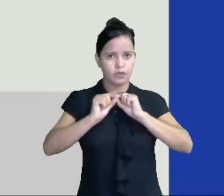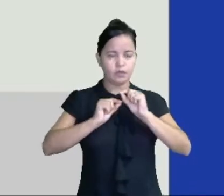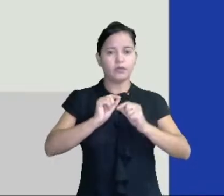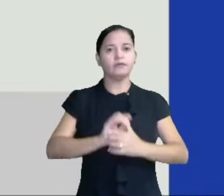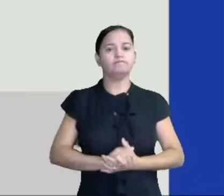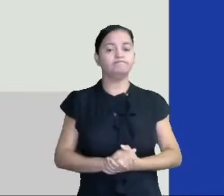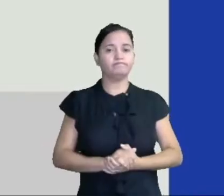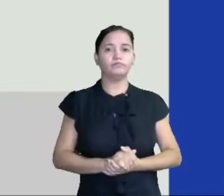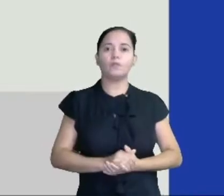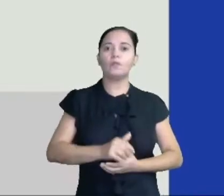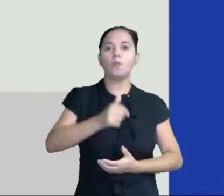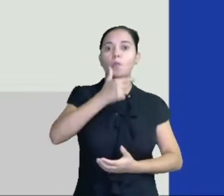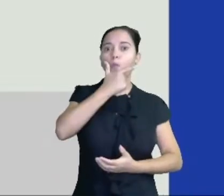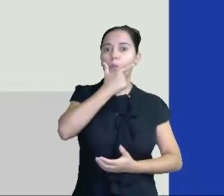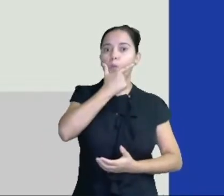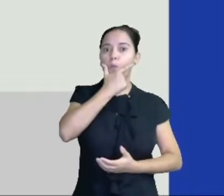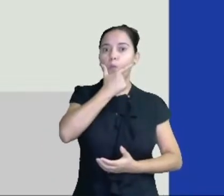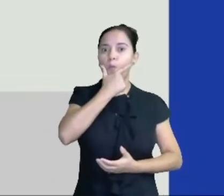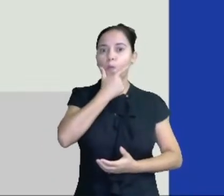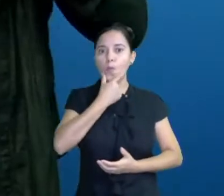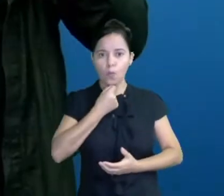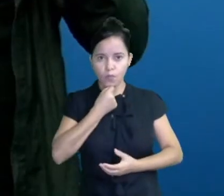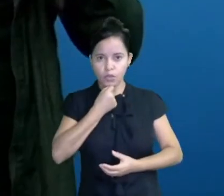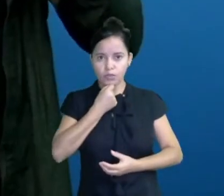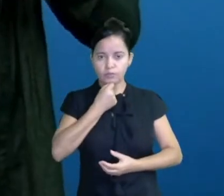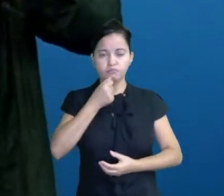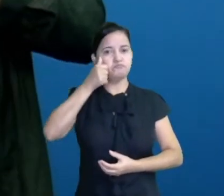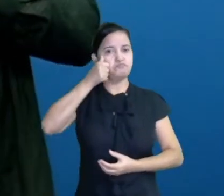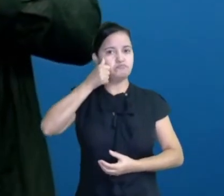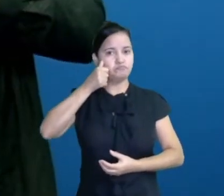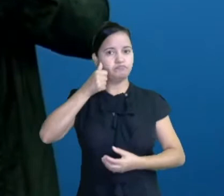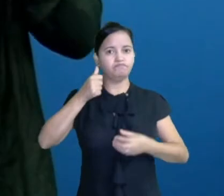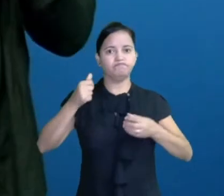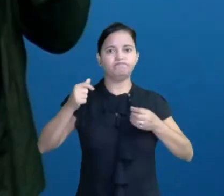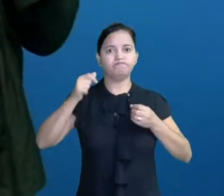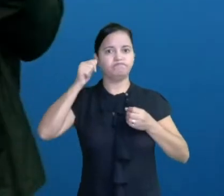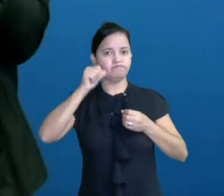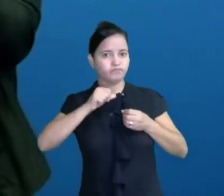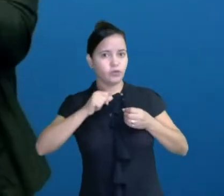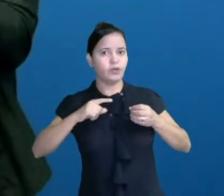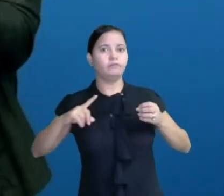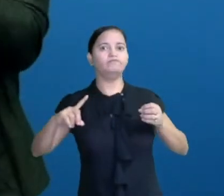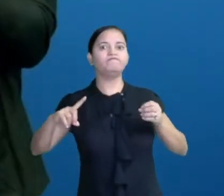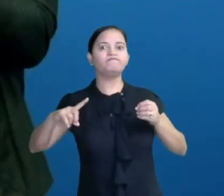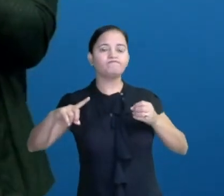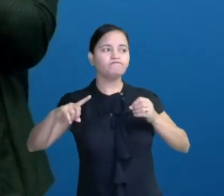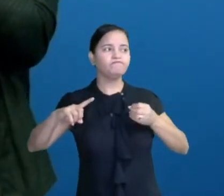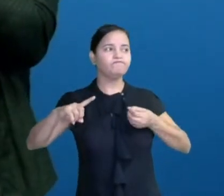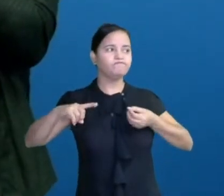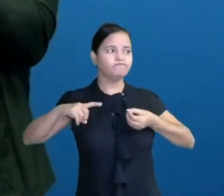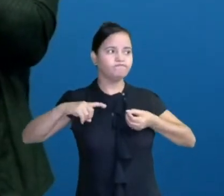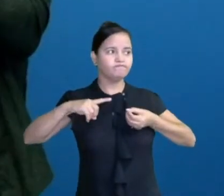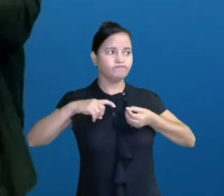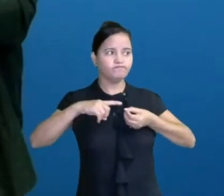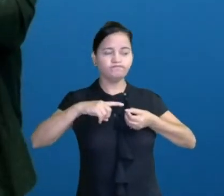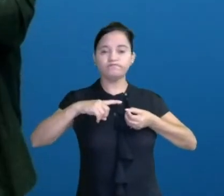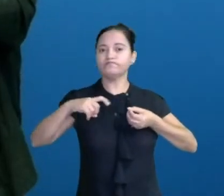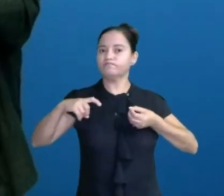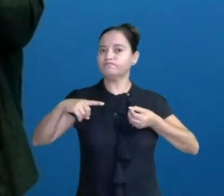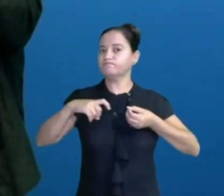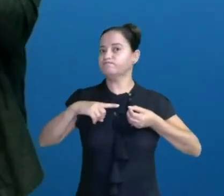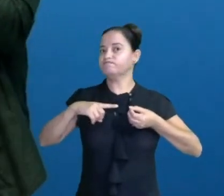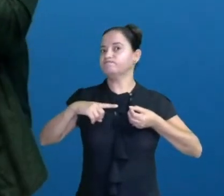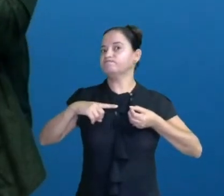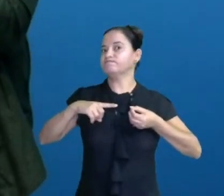órgãos reprodutivos e gameta, e aqui só voltando aqui rapidinho, a importância disso, então a gente entender que essa puberdade vai ter essa